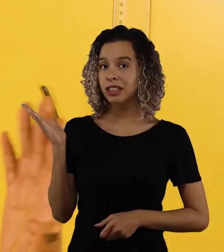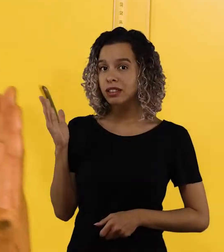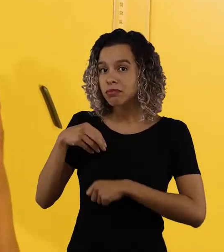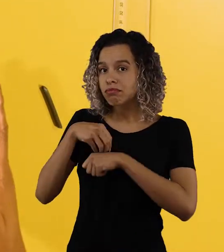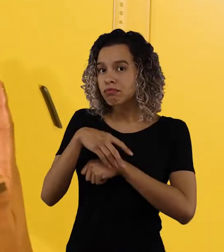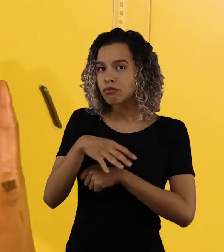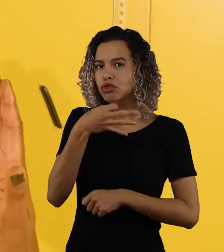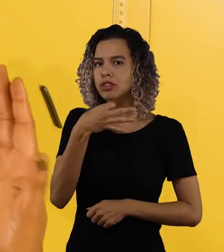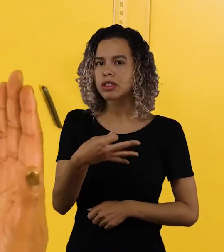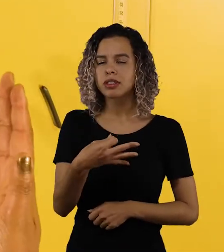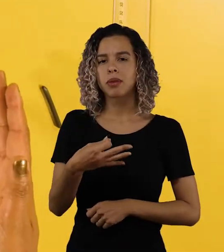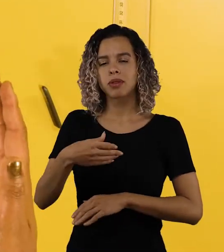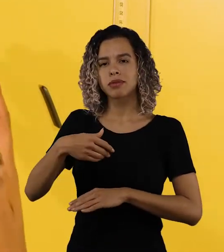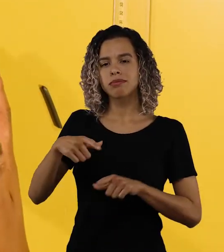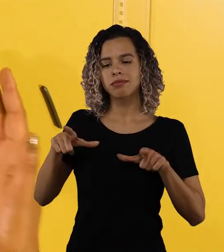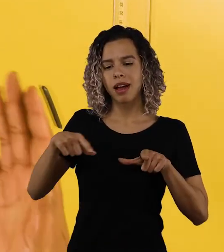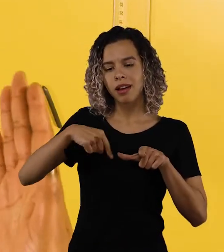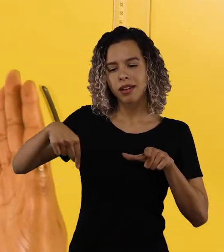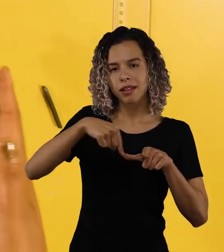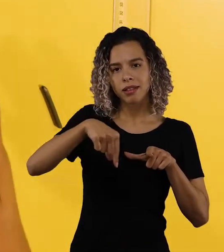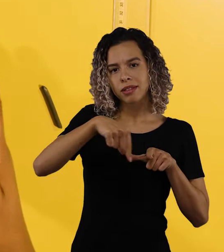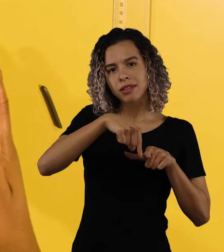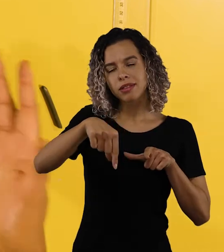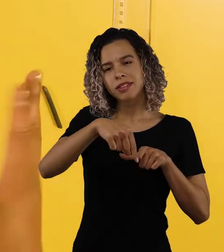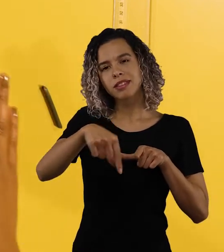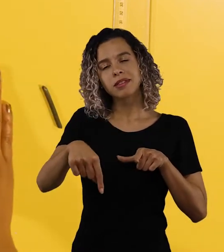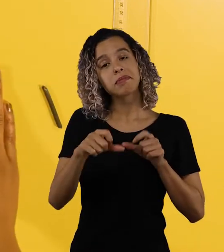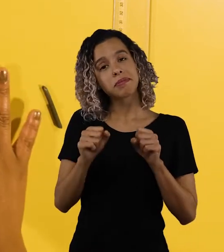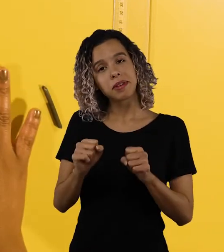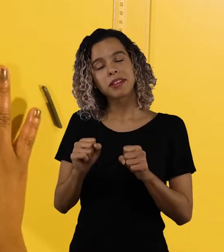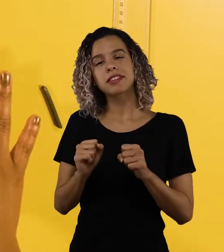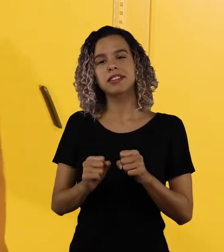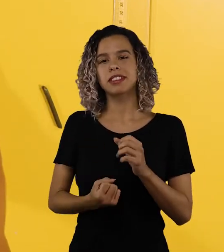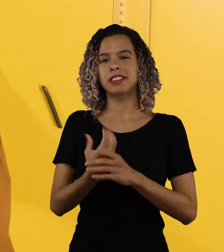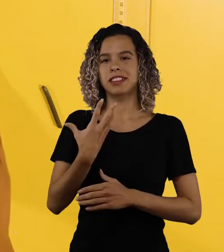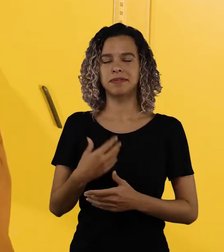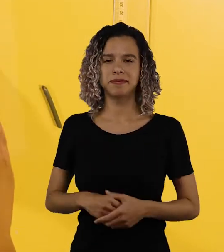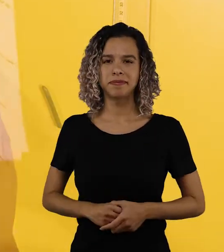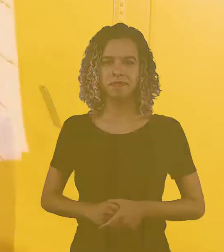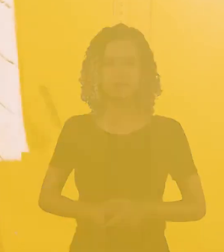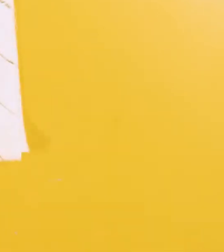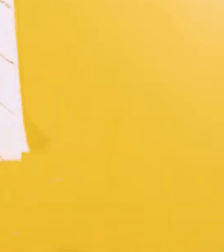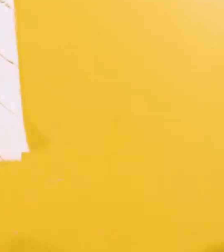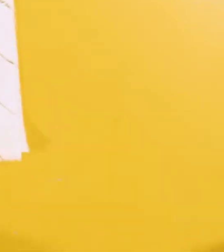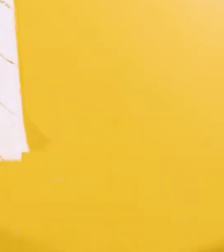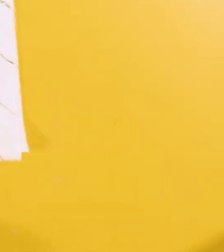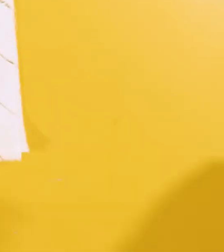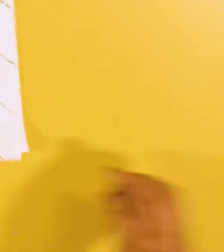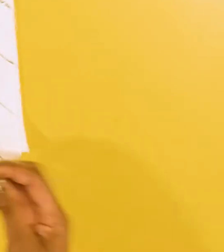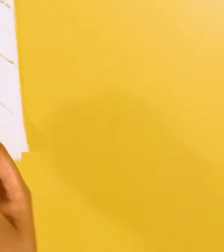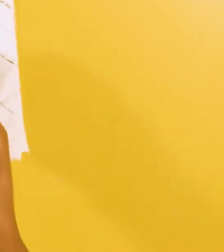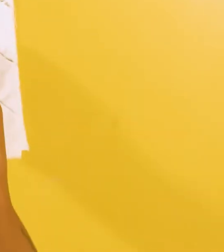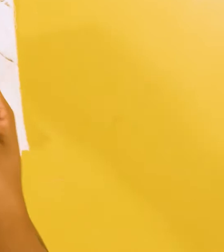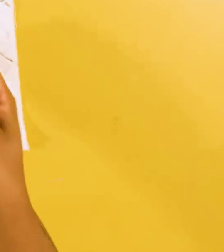Essa é uma sugestão de listras, né, de desenho, que a gente pode fazer para construir a estampa. Nós